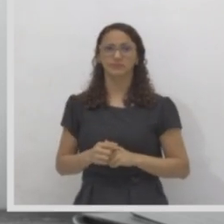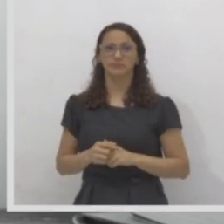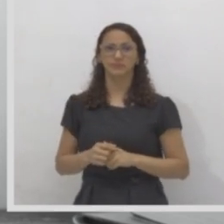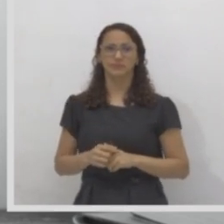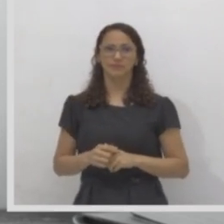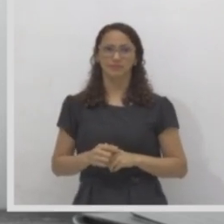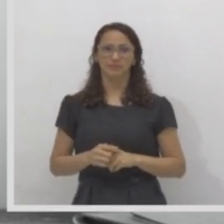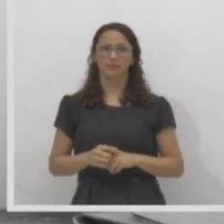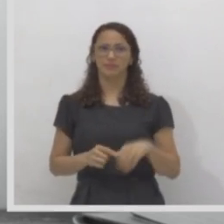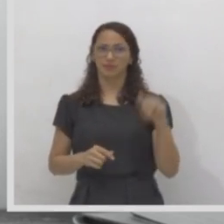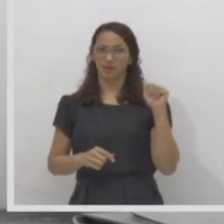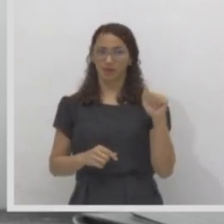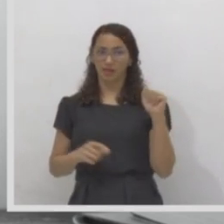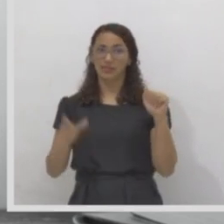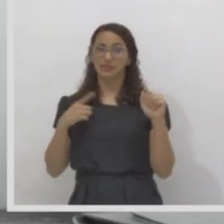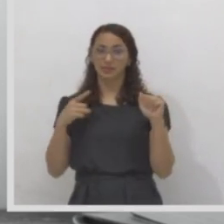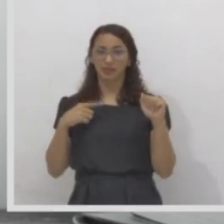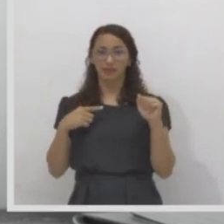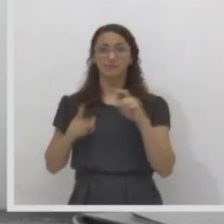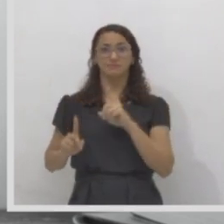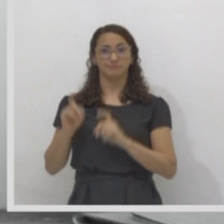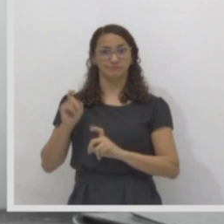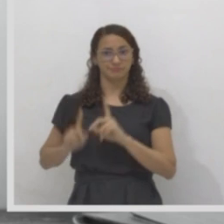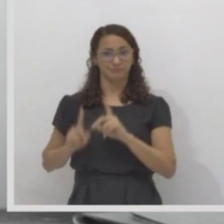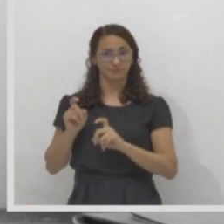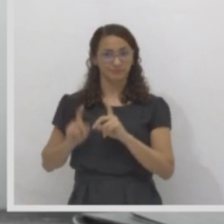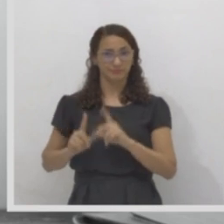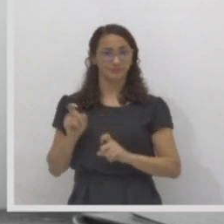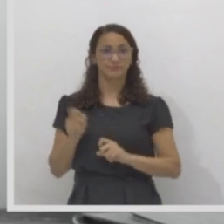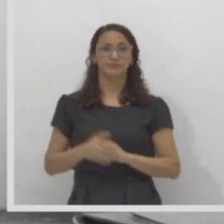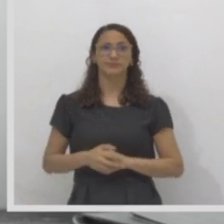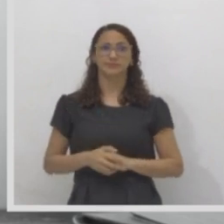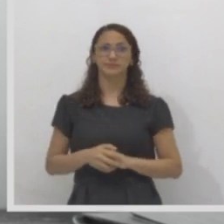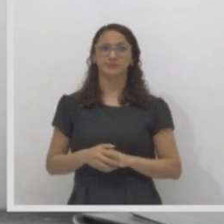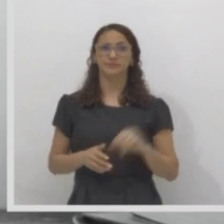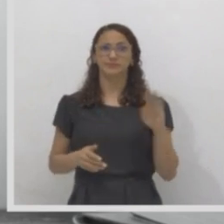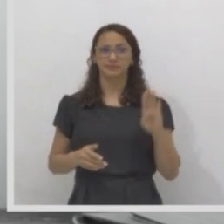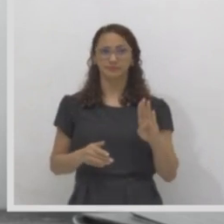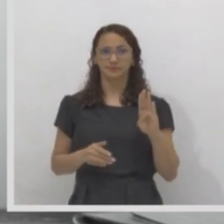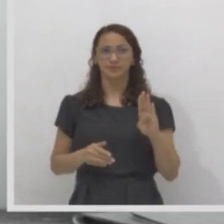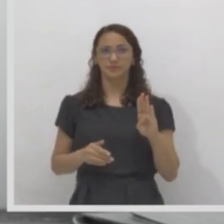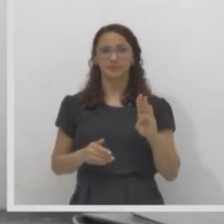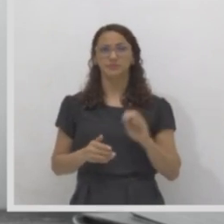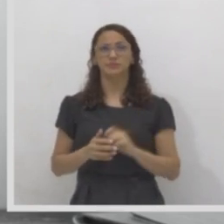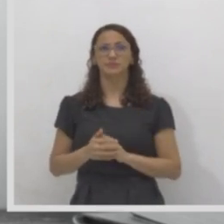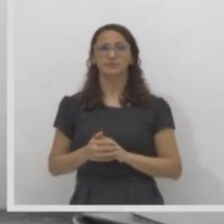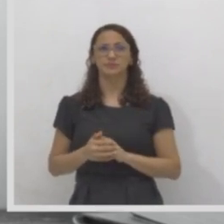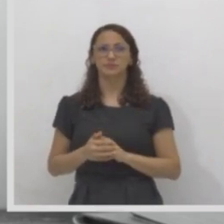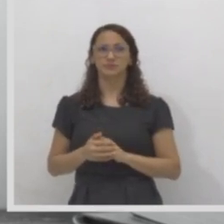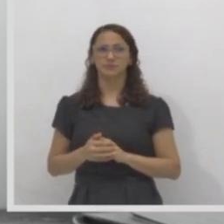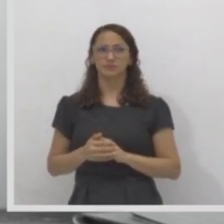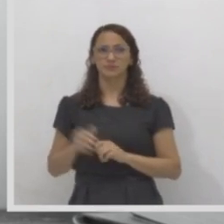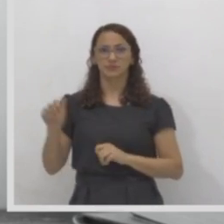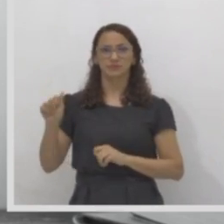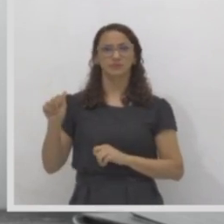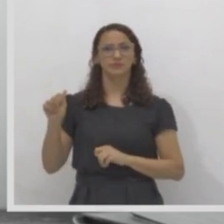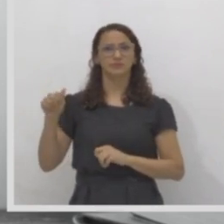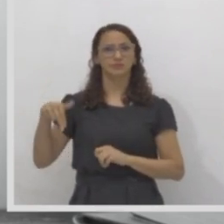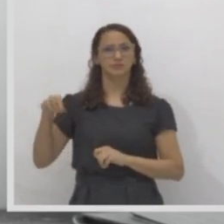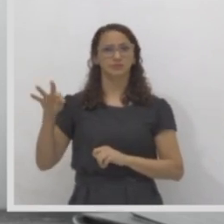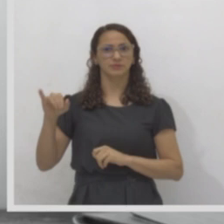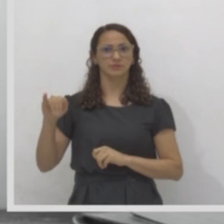A, existem bactérias. Na letra B, os antibióticos